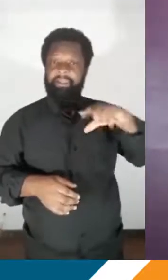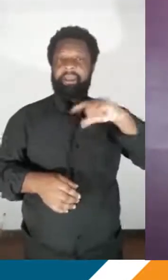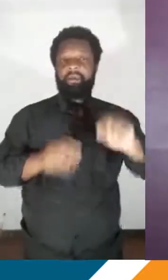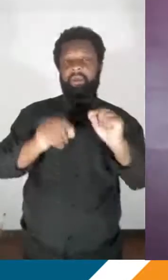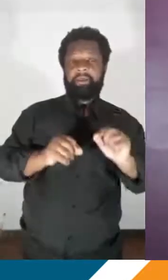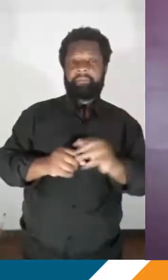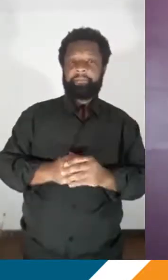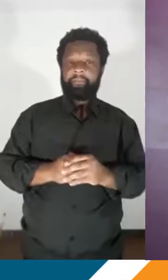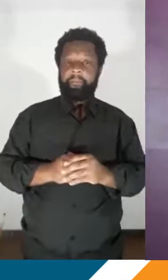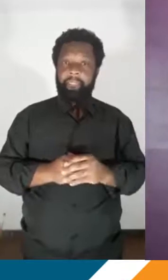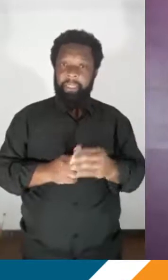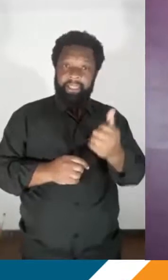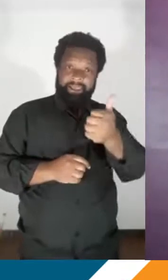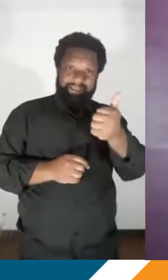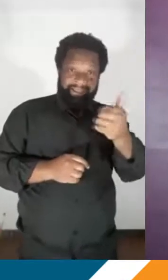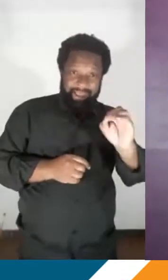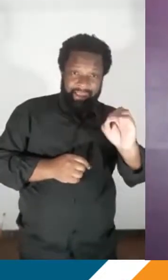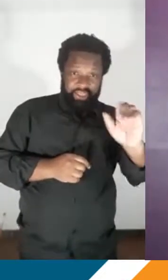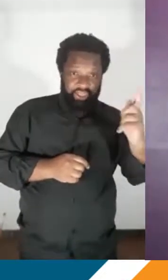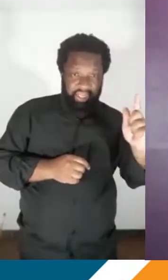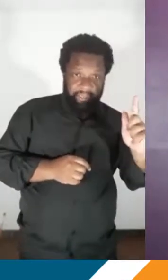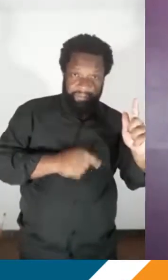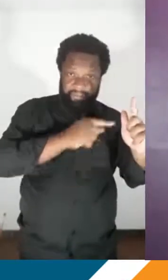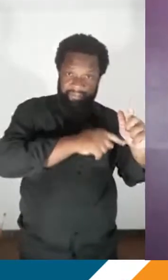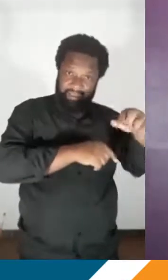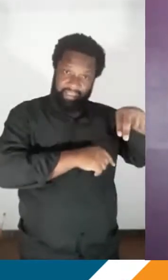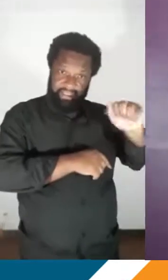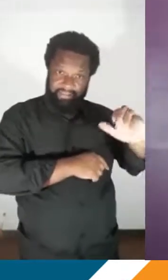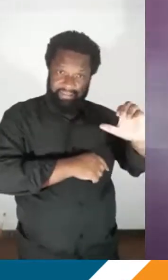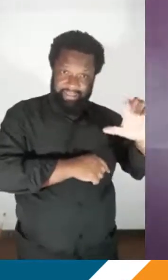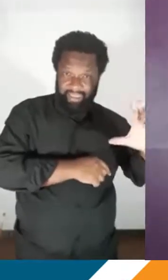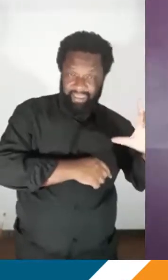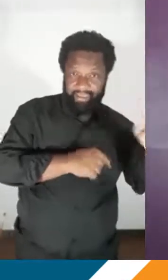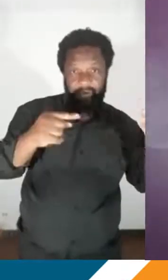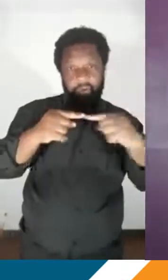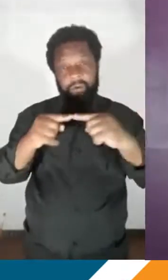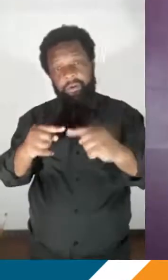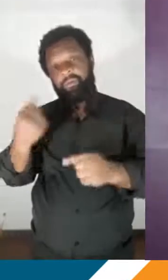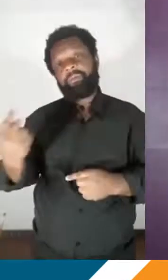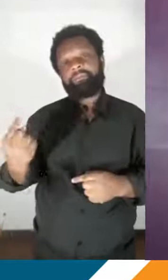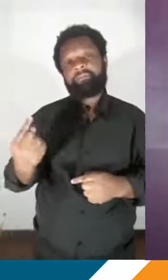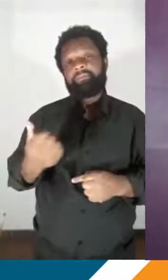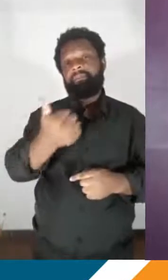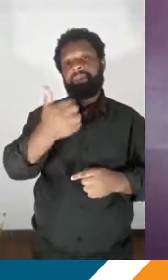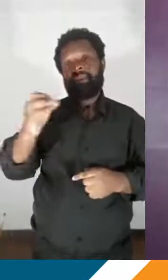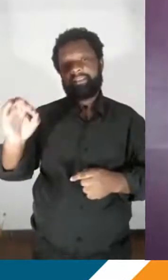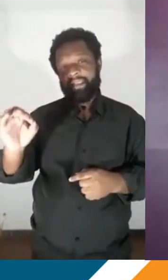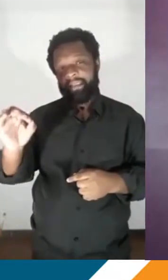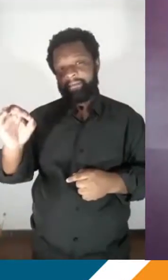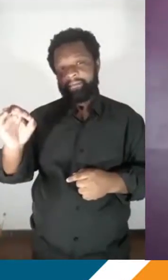nós temos que para 10 gramas de NaCl para